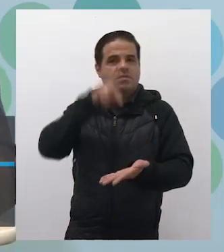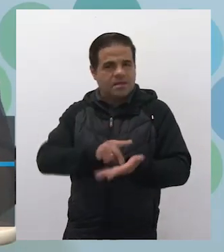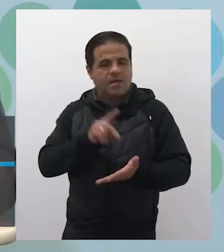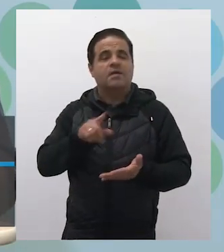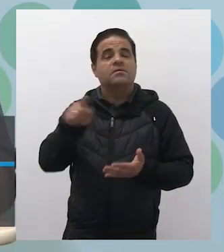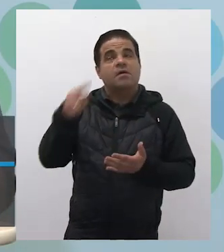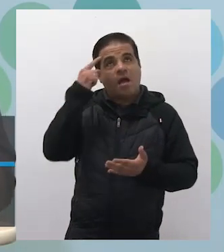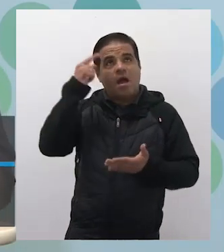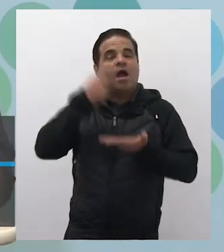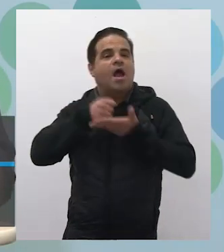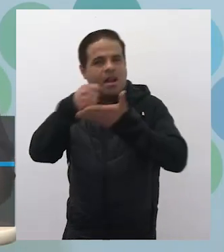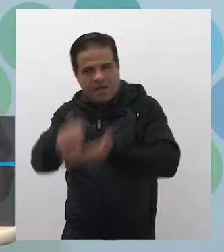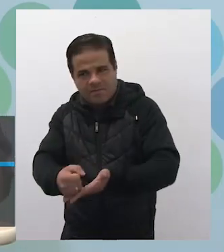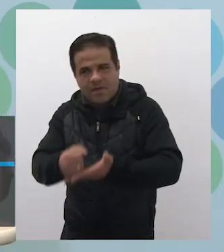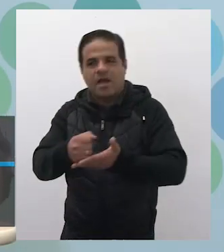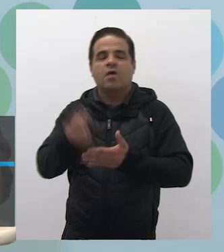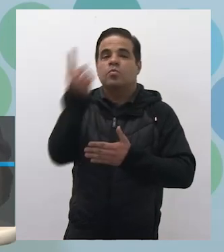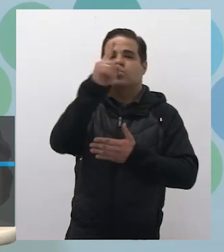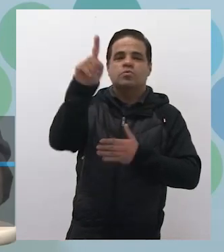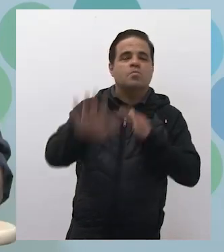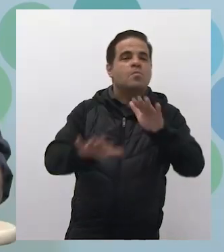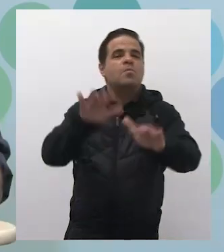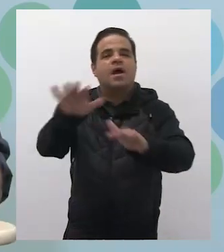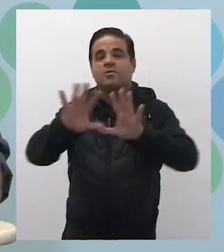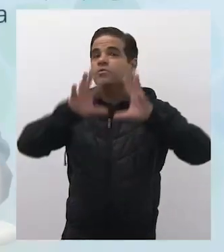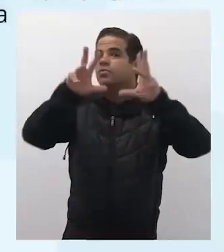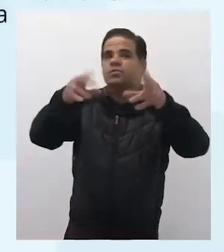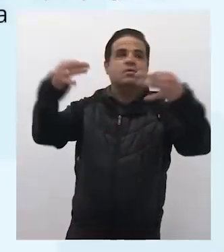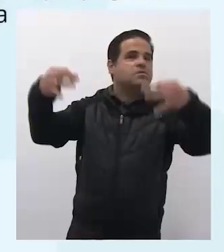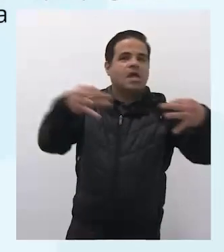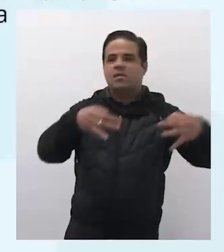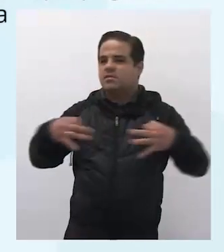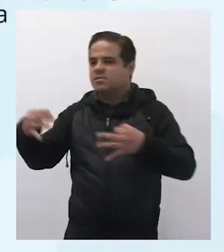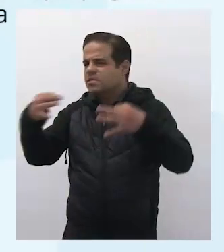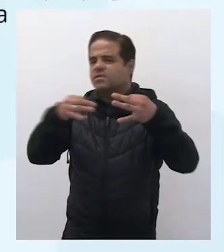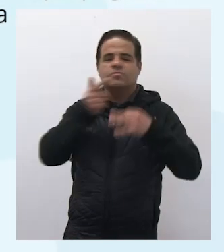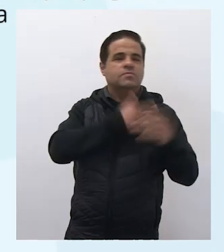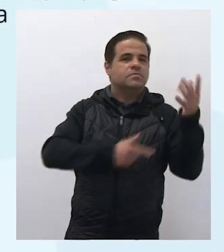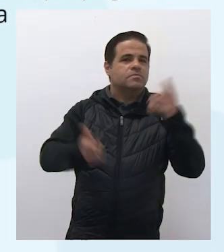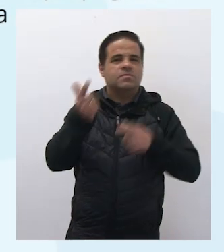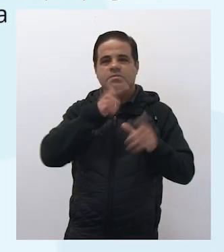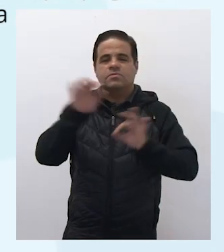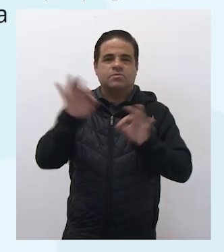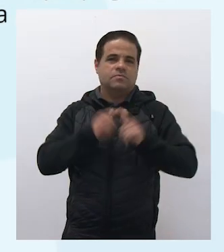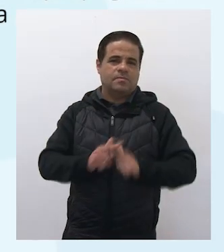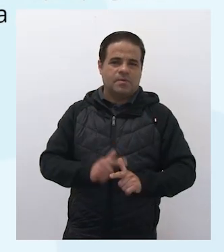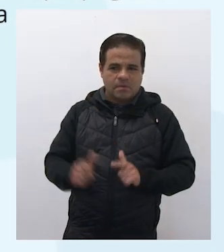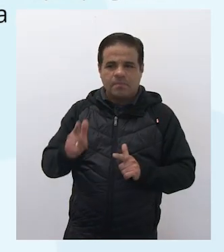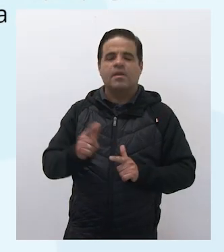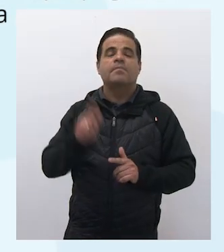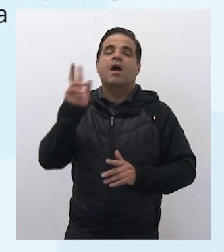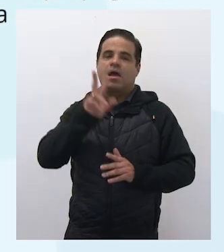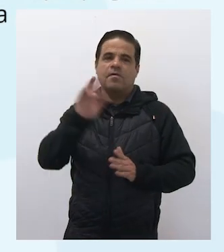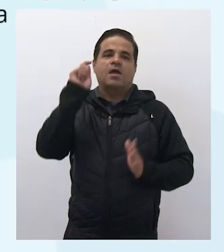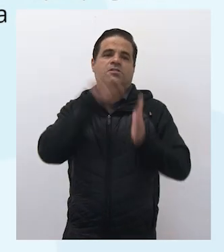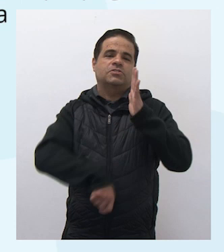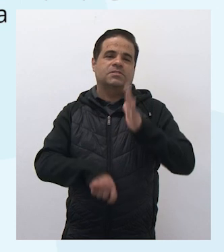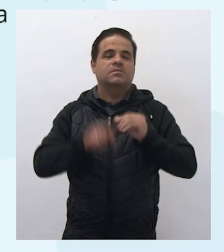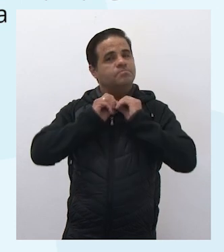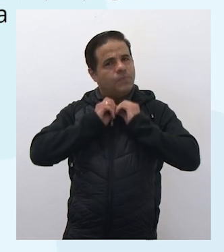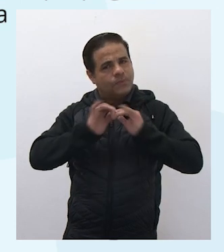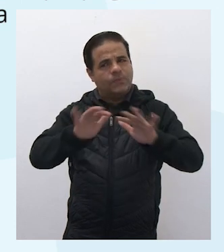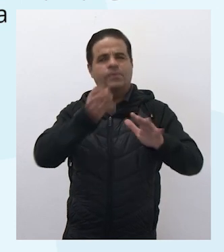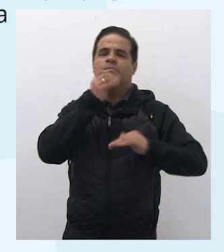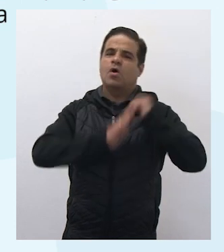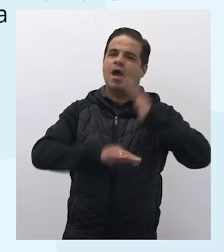né? Que nos leva ao último passo, quando tudo deu certo, conseguimos lá resolver o problema, a gente vai registrar e disseminar essas